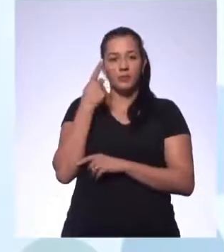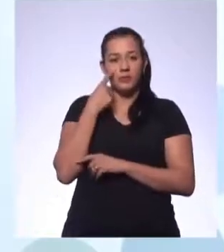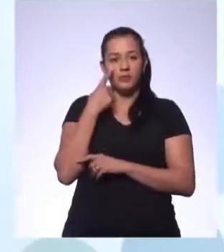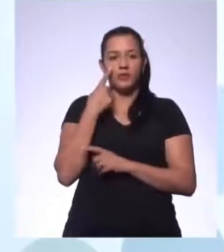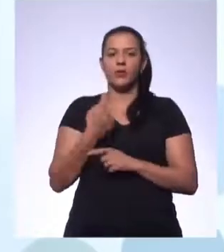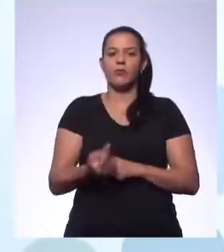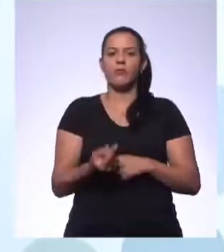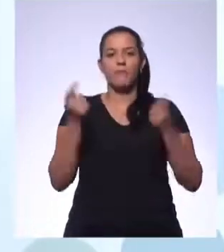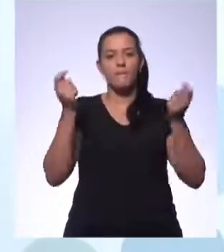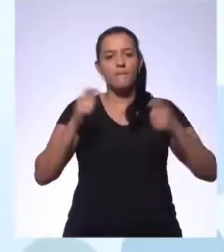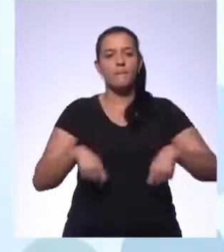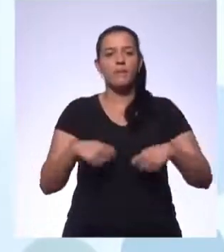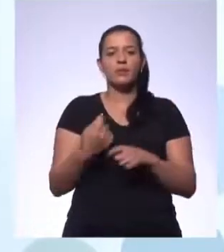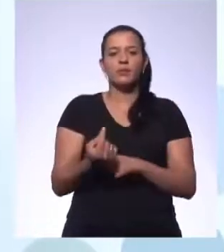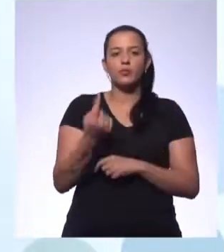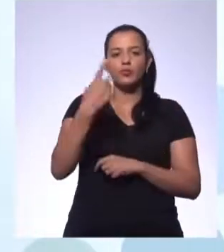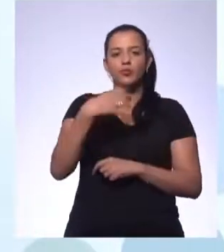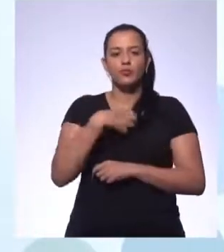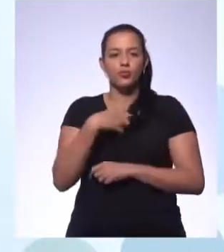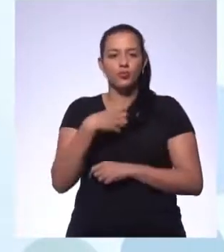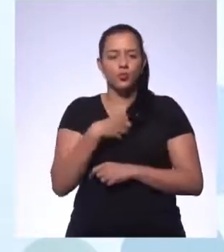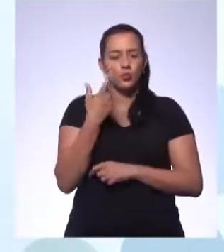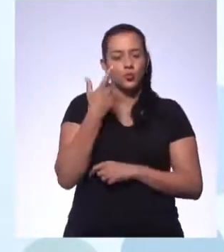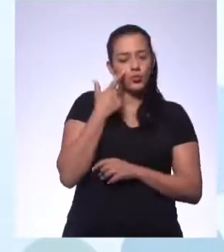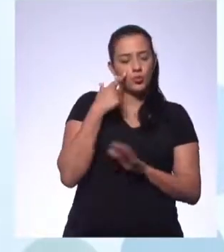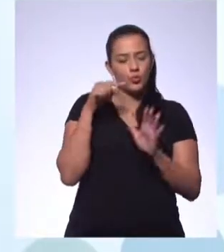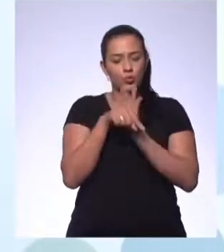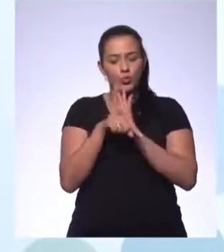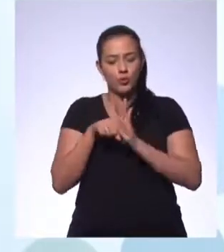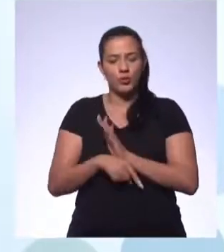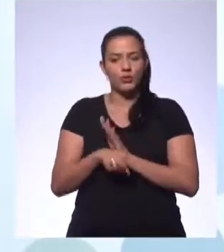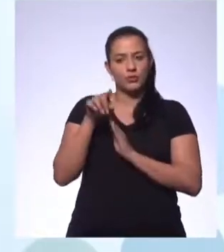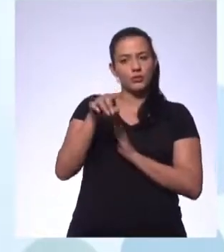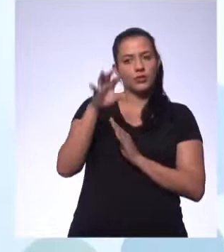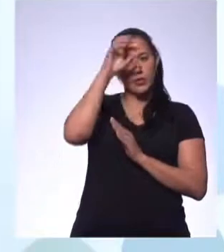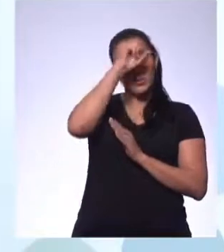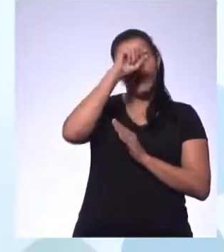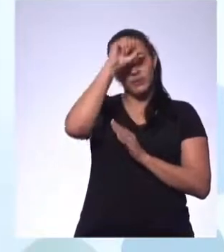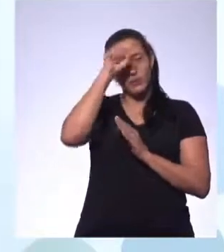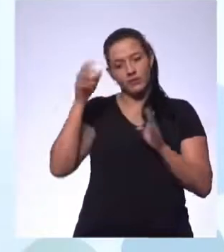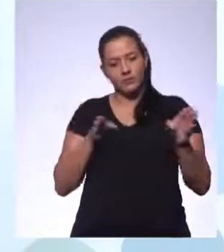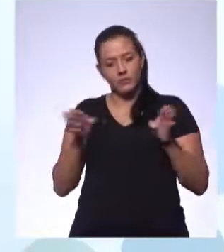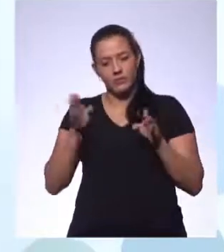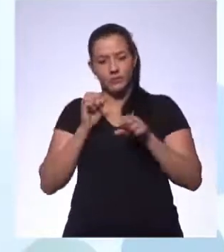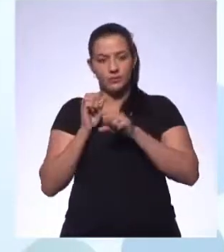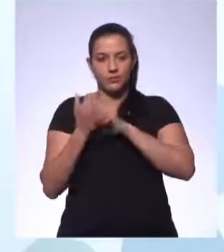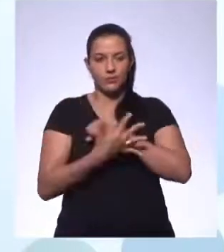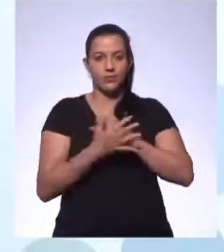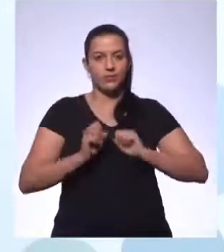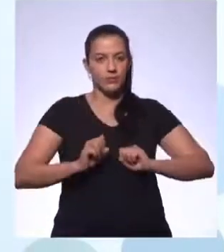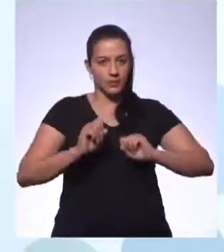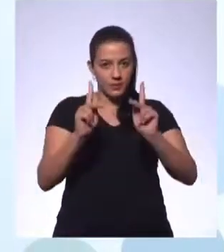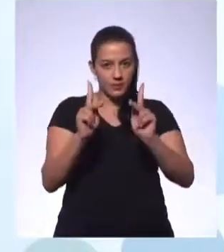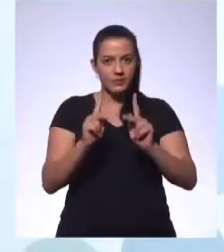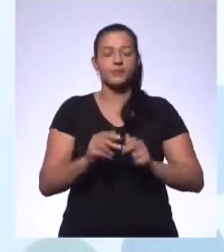um veículo, né? Mais uma forma de avaliação da aprendizagem de vocês durante esse período de pandemia, tá bom?